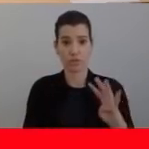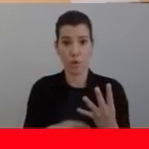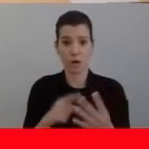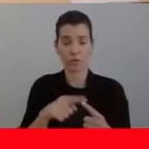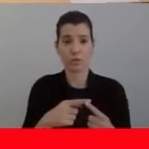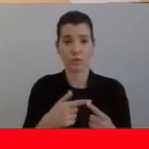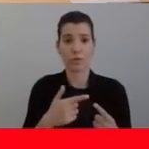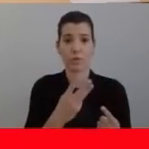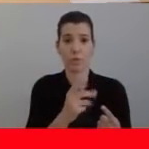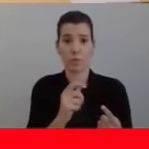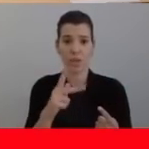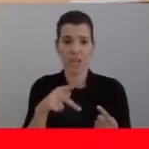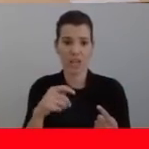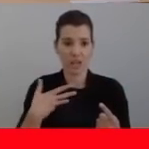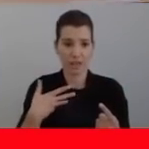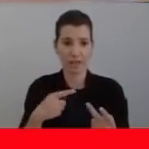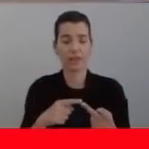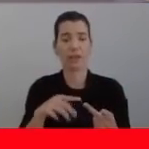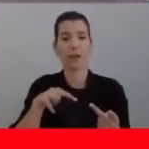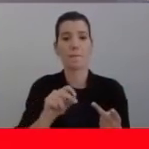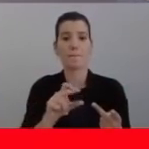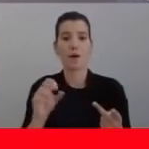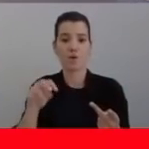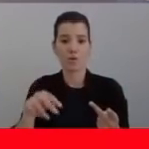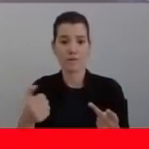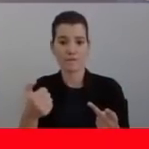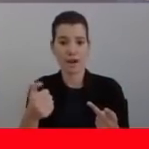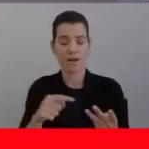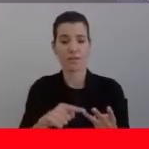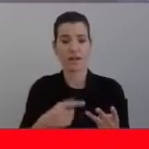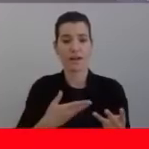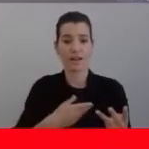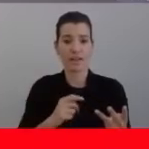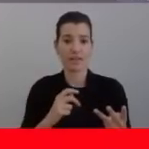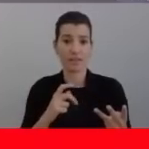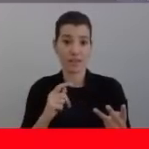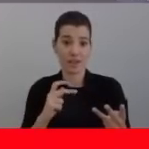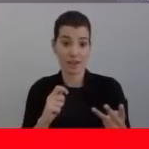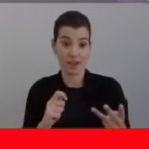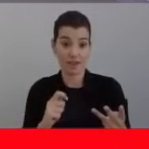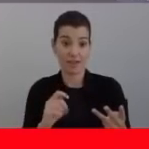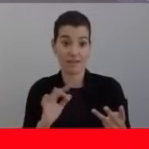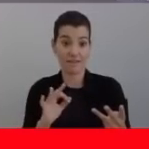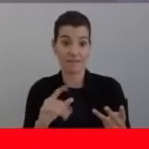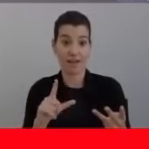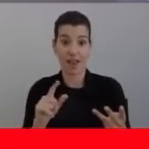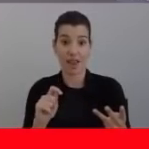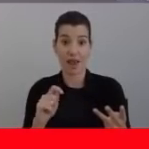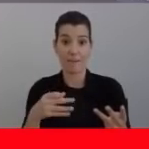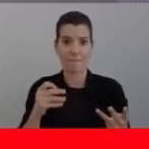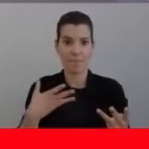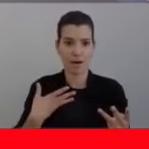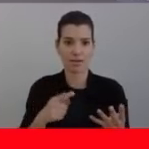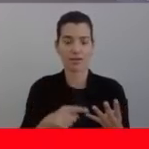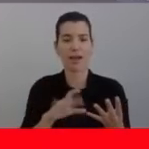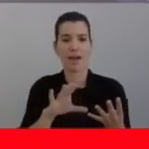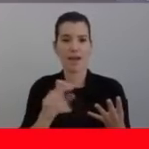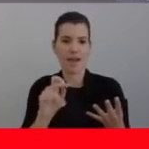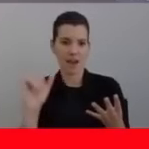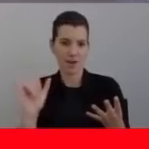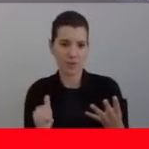9 e Harry Styles que vão receber um apoio por parte do executivo